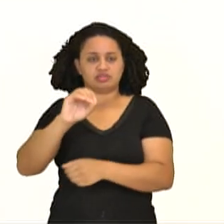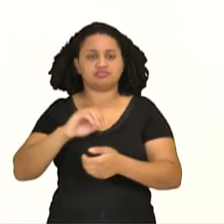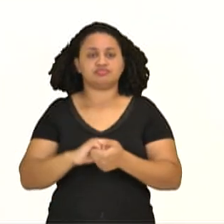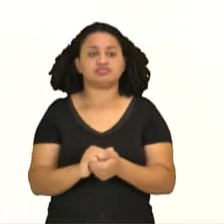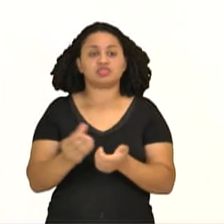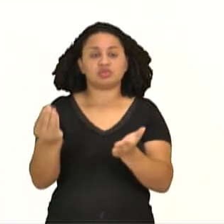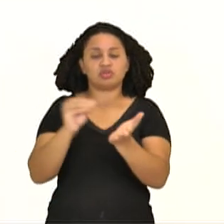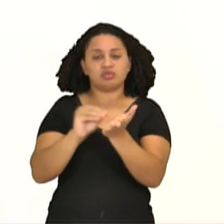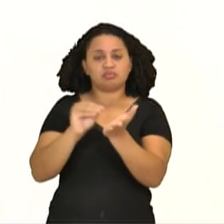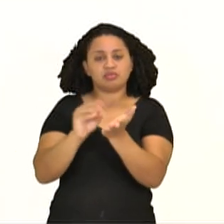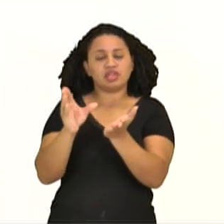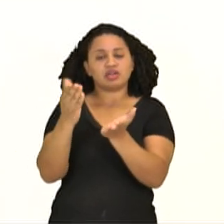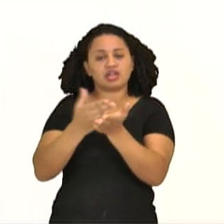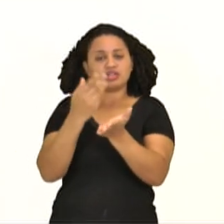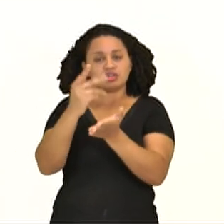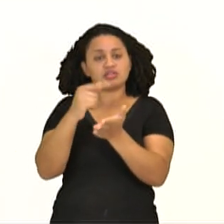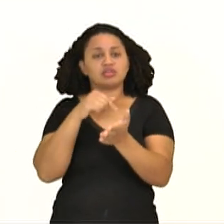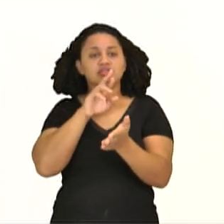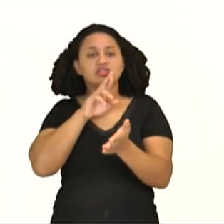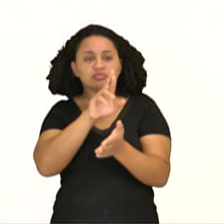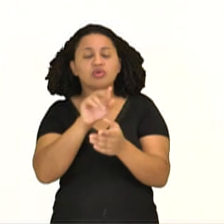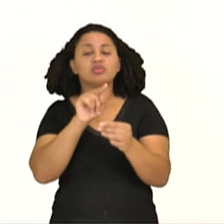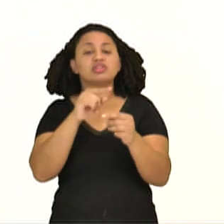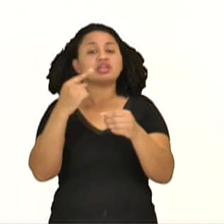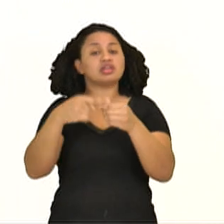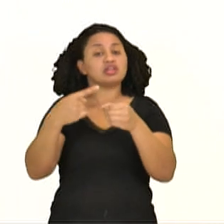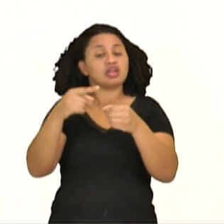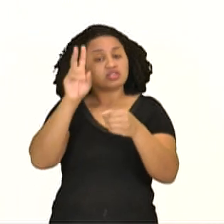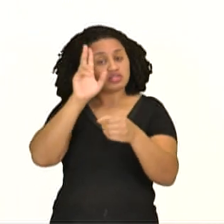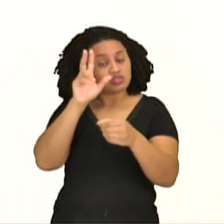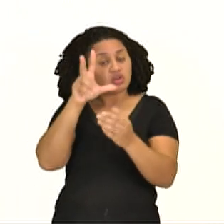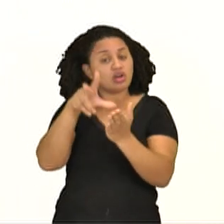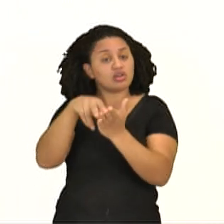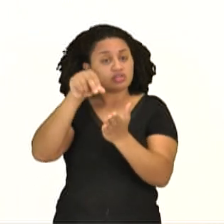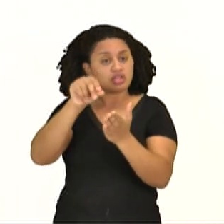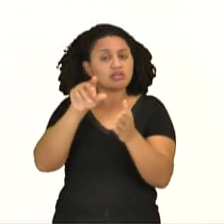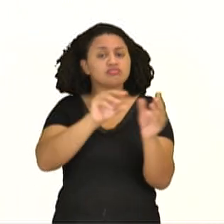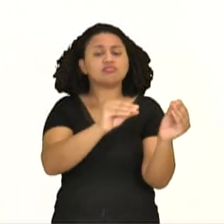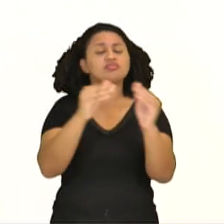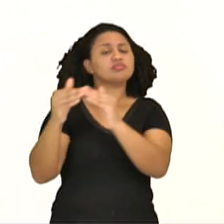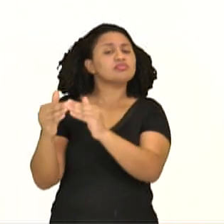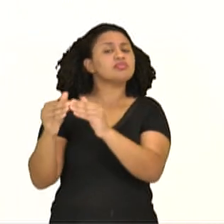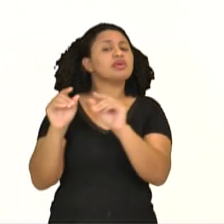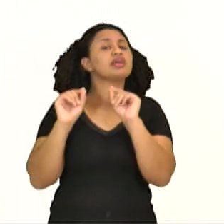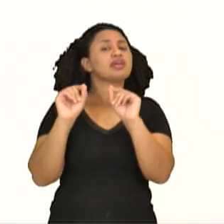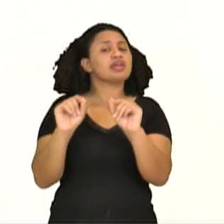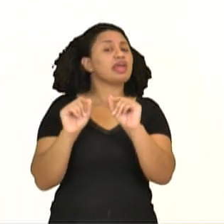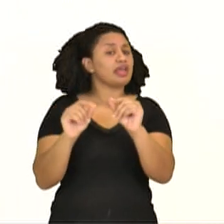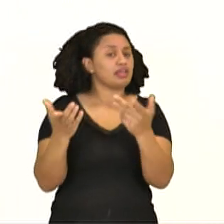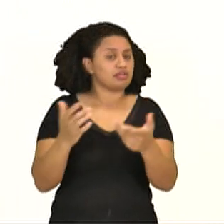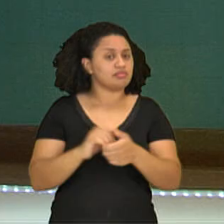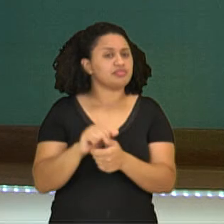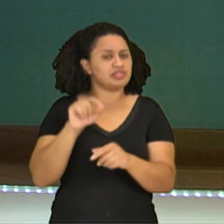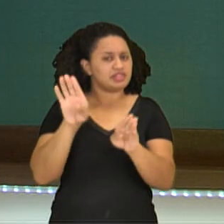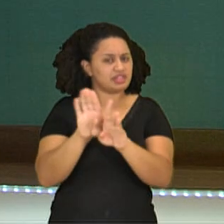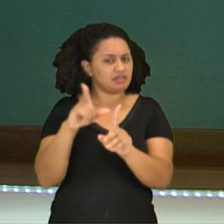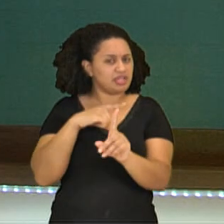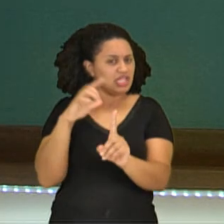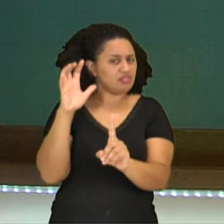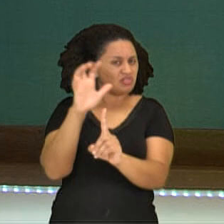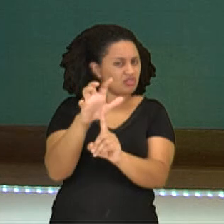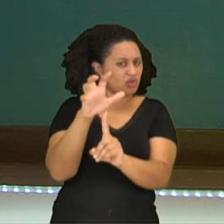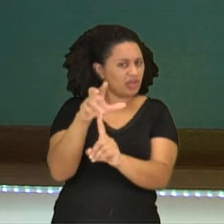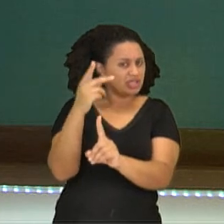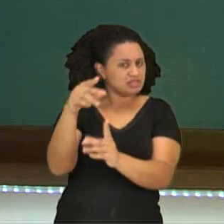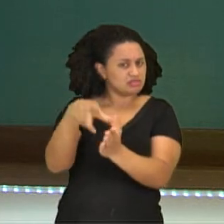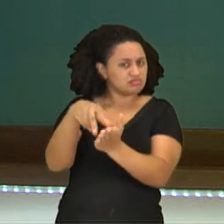Cush está ligada a qual vizinho? Esse poderoso vizinho exerceu também sua influência cuxita? Será